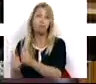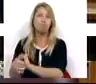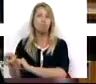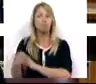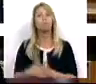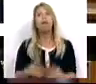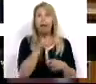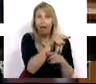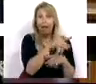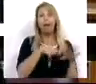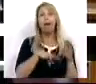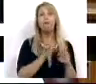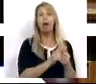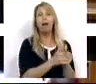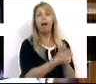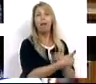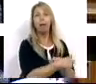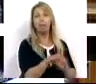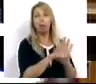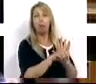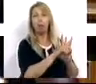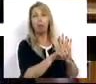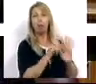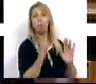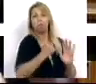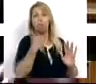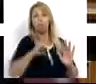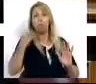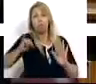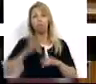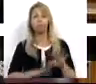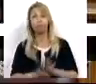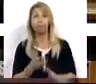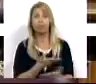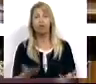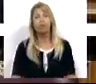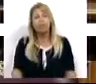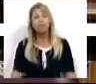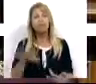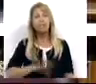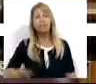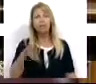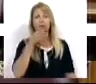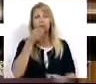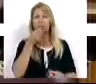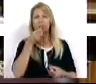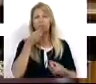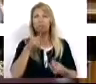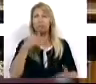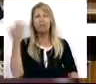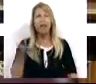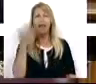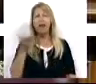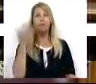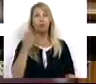E, portanto, isto é, julgo, Sras. e Srs. Deputados, um bocado de facto absurdo. E demonstra a incompetência dos sucessivos